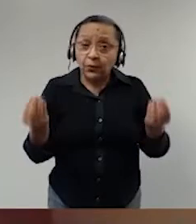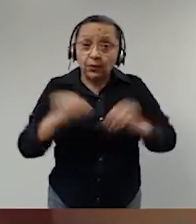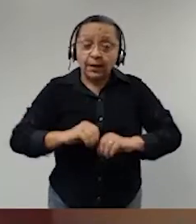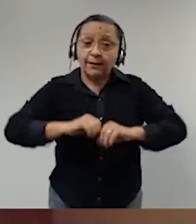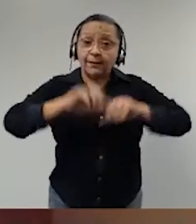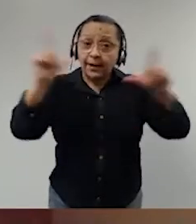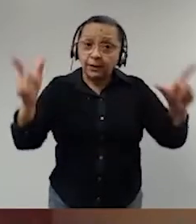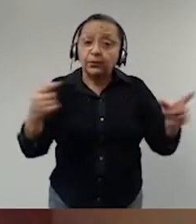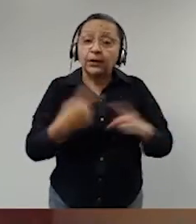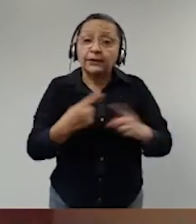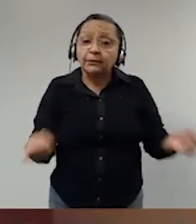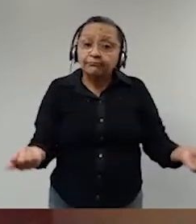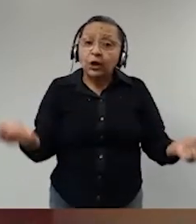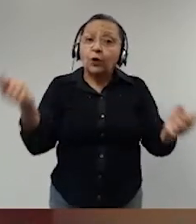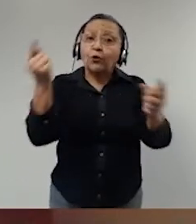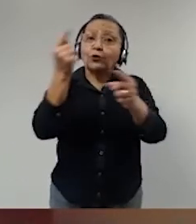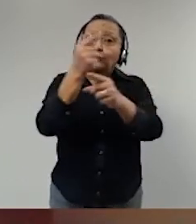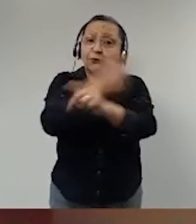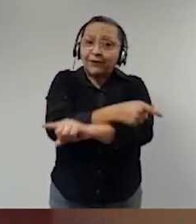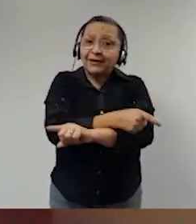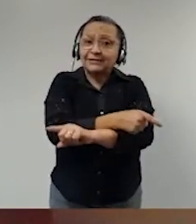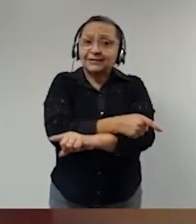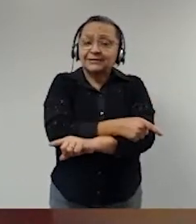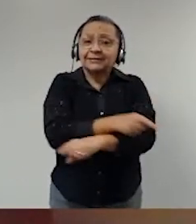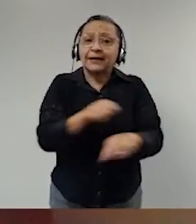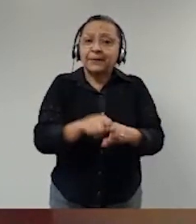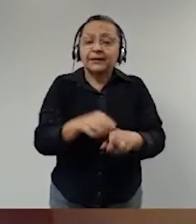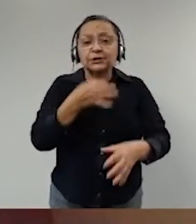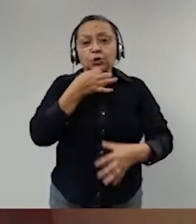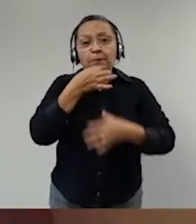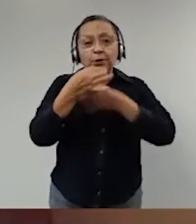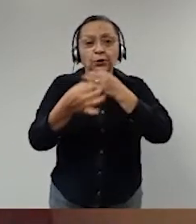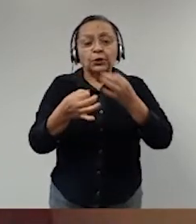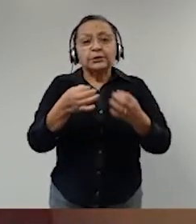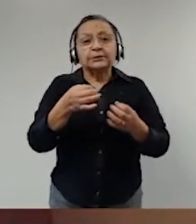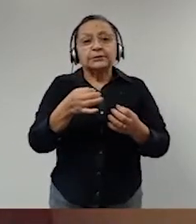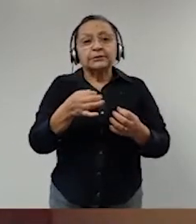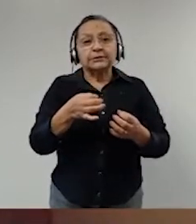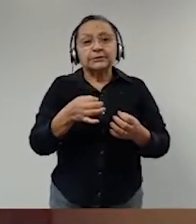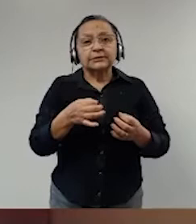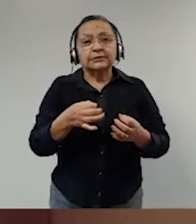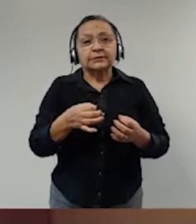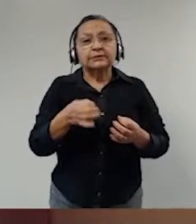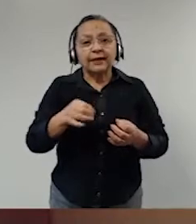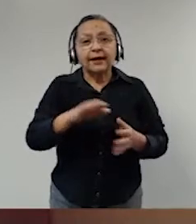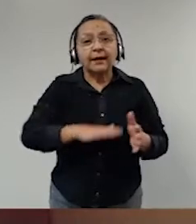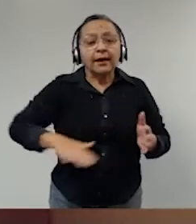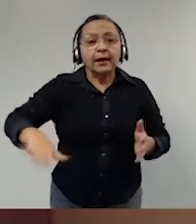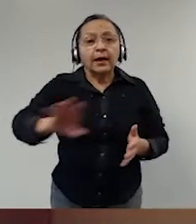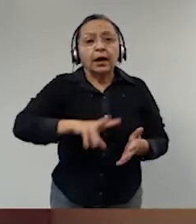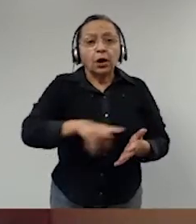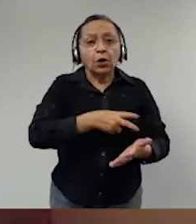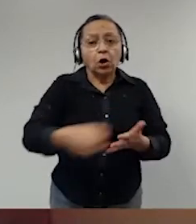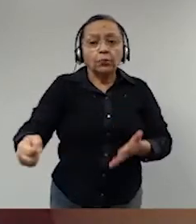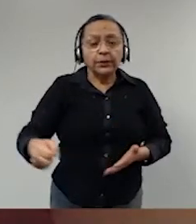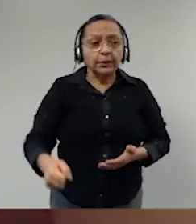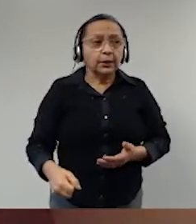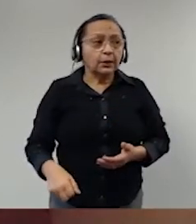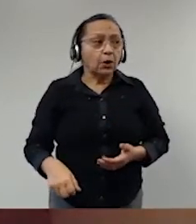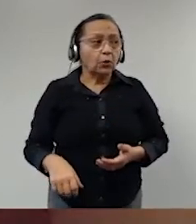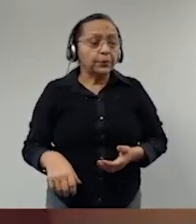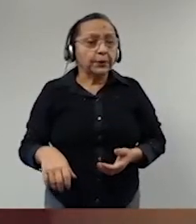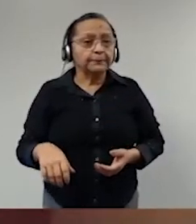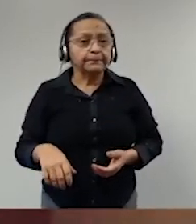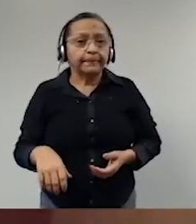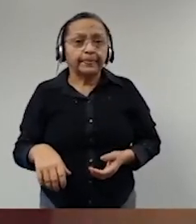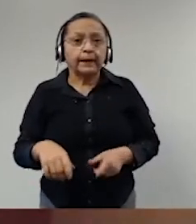Advogados do Brasil sobre as posições em torno do golpe militar de 64. A OAB